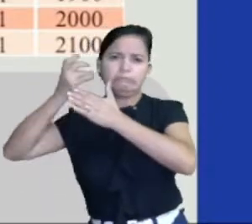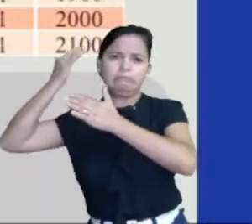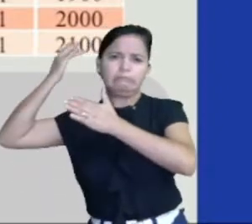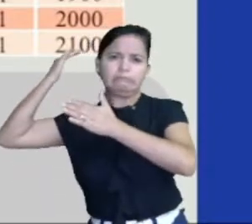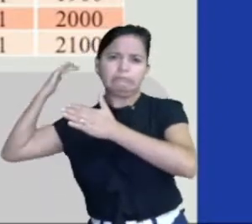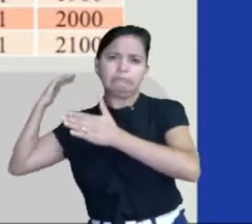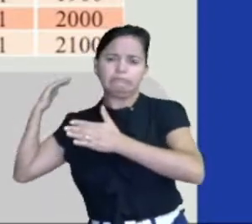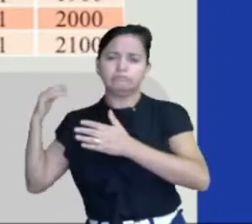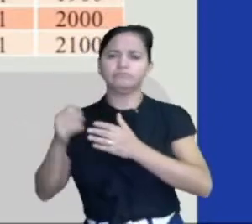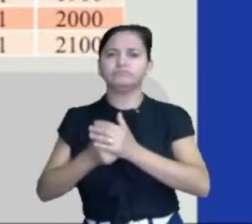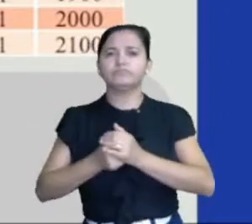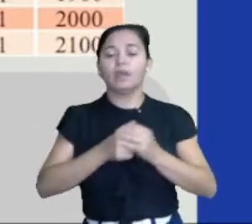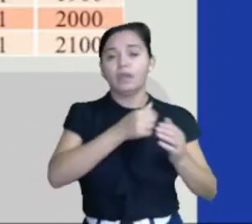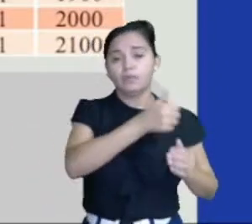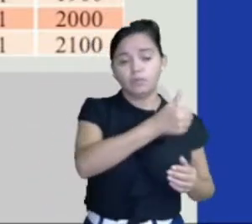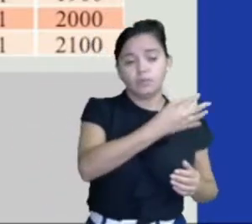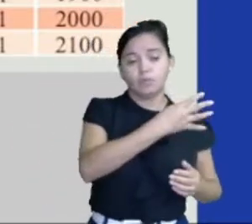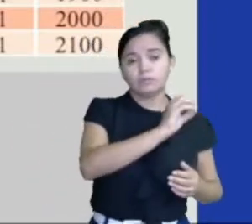de 1500.